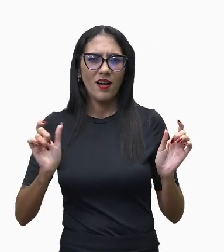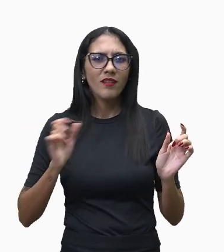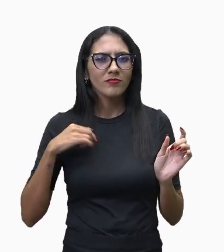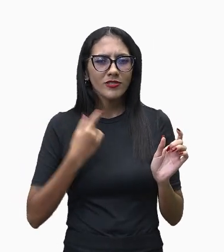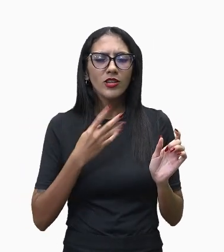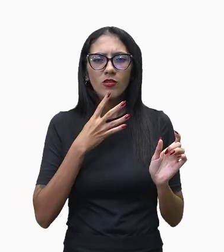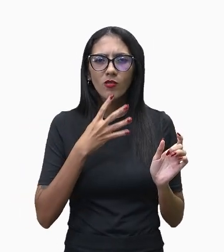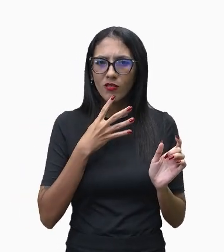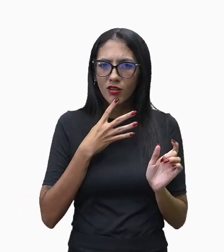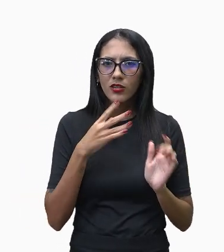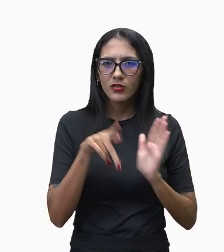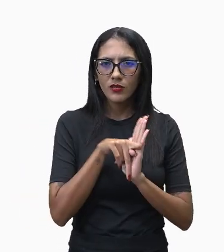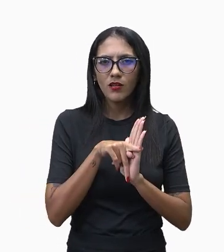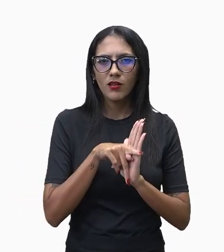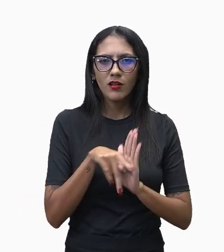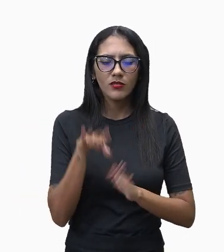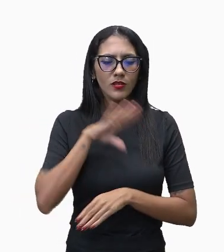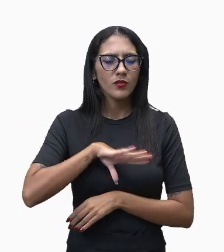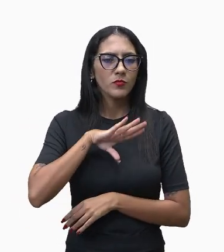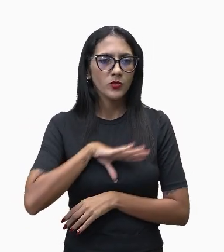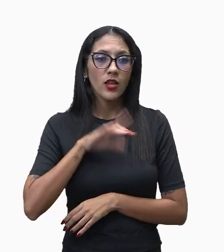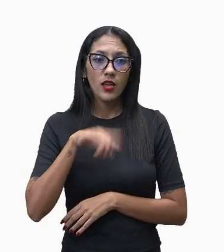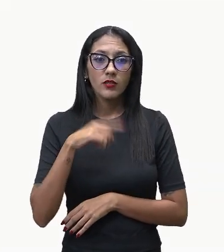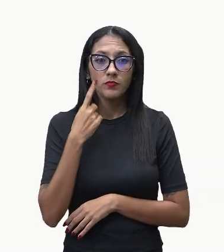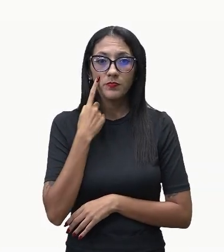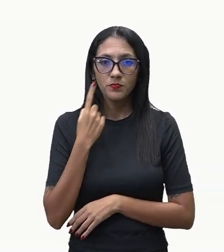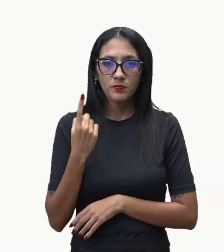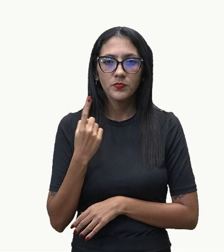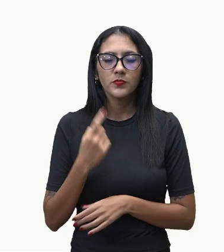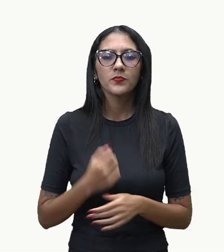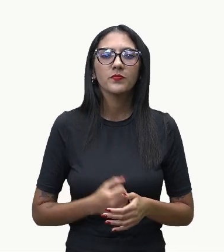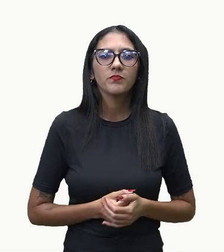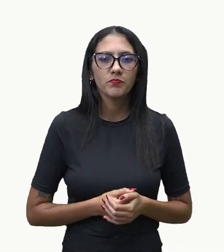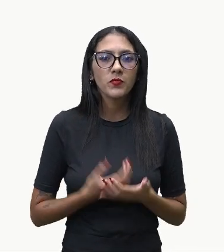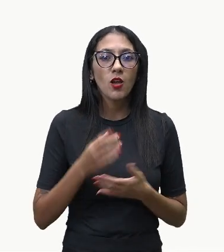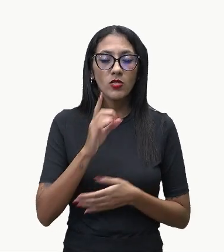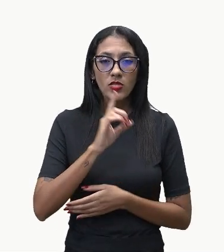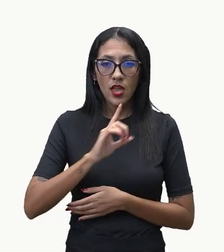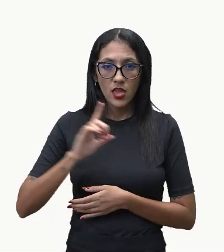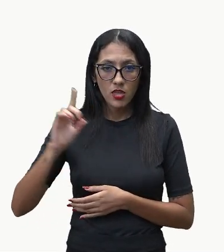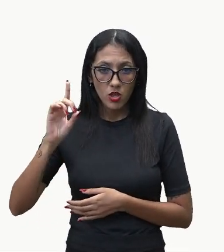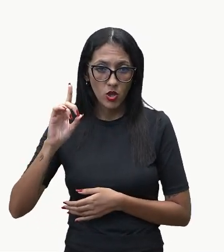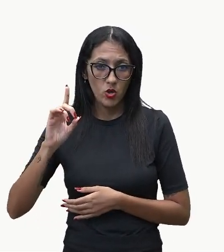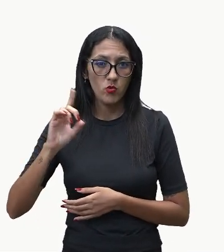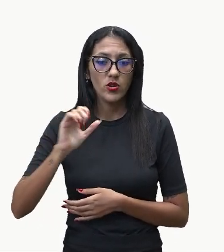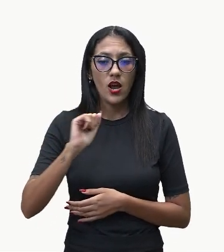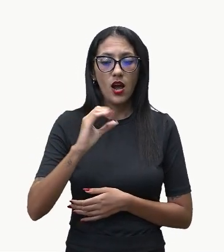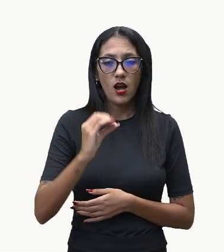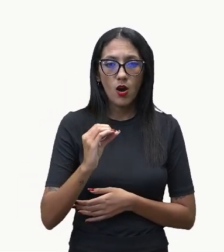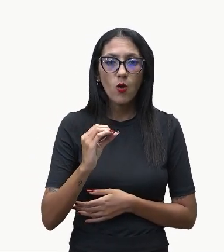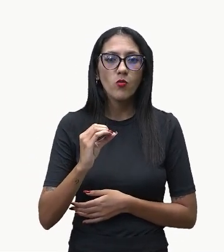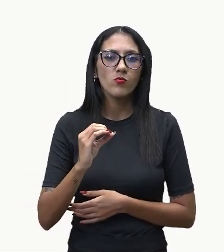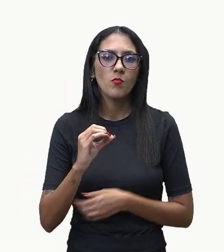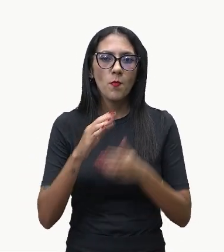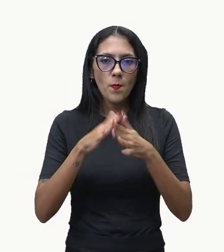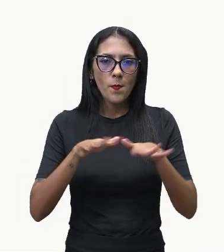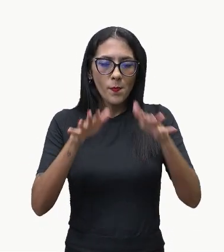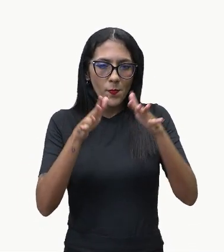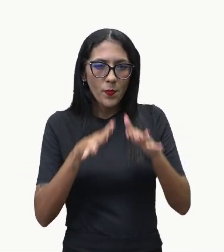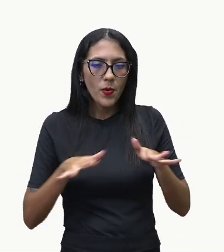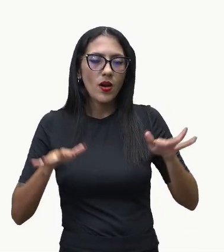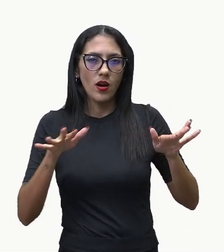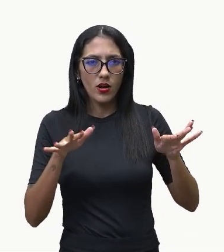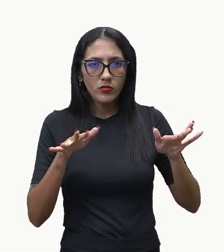nossa língua portuguesa, ele seria escrito assim: Deus ao mar o perigo e o